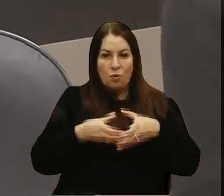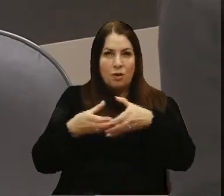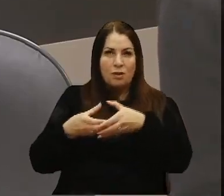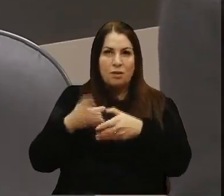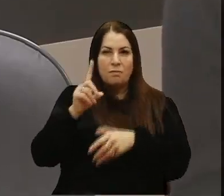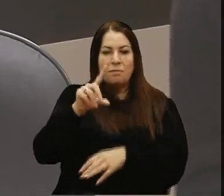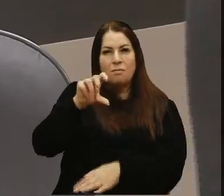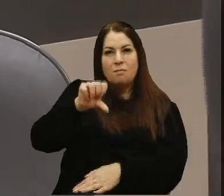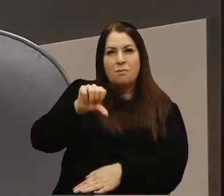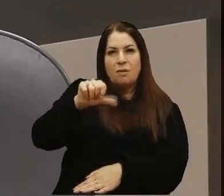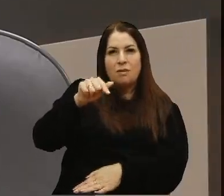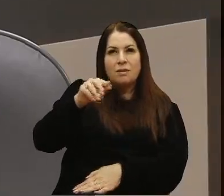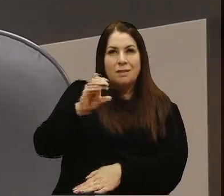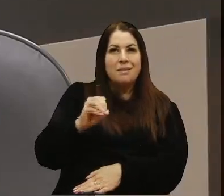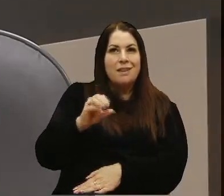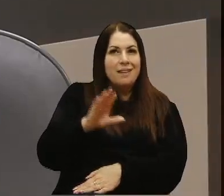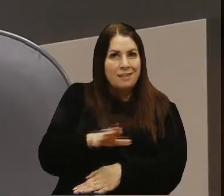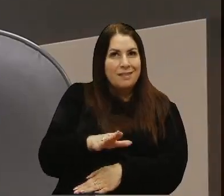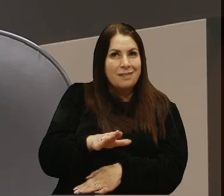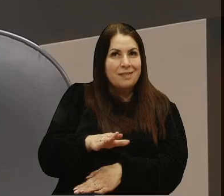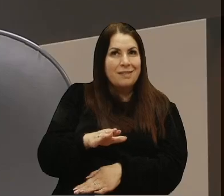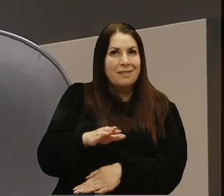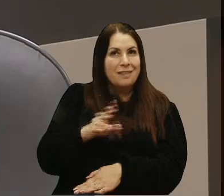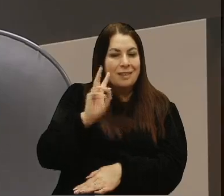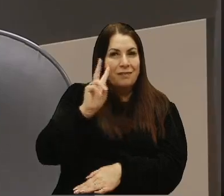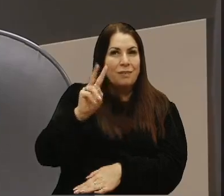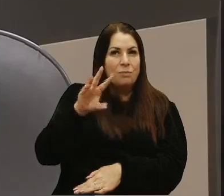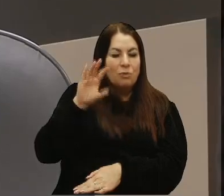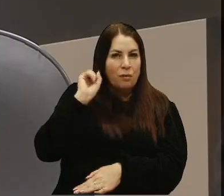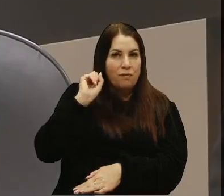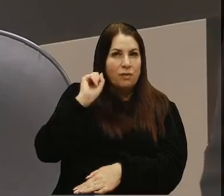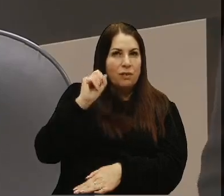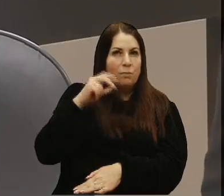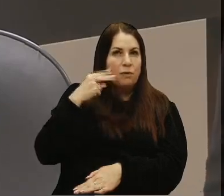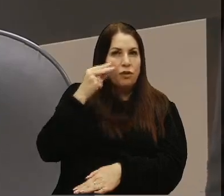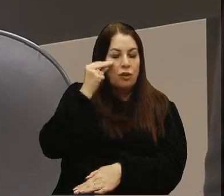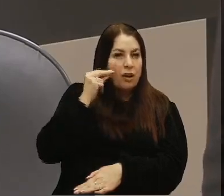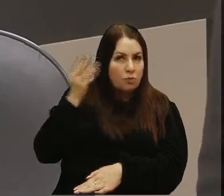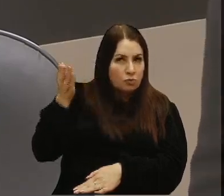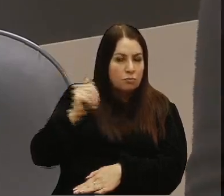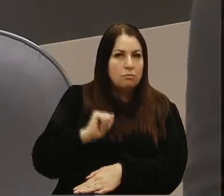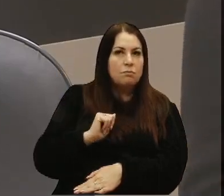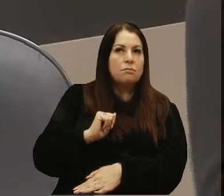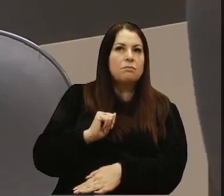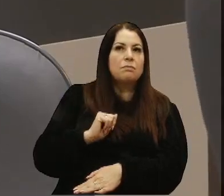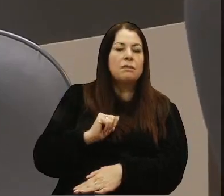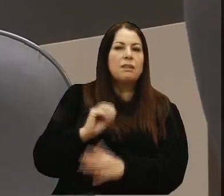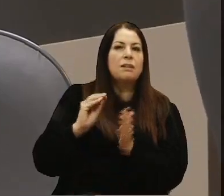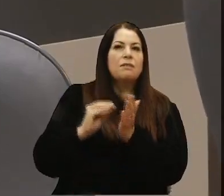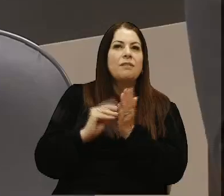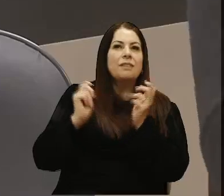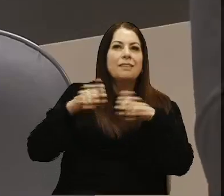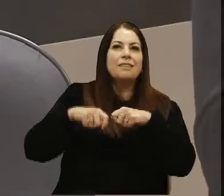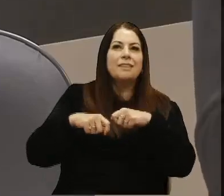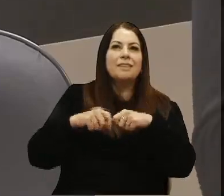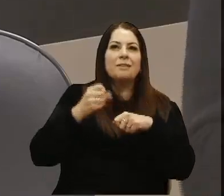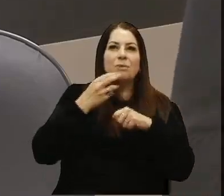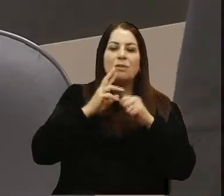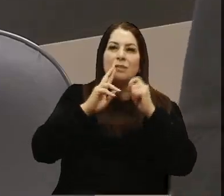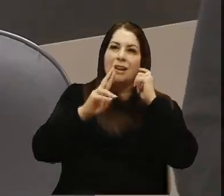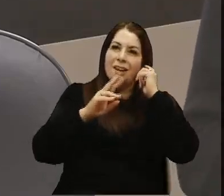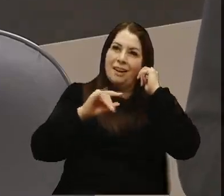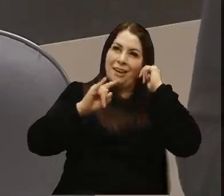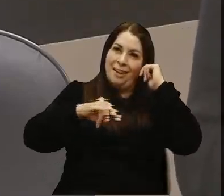de 1970. O senhor fica aqui para me ouvir, vereador Cláudio. E a incompetência... Está me respondendo lá no